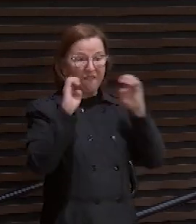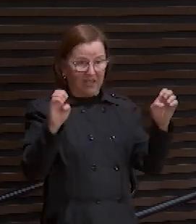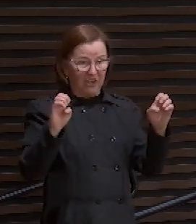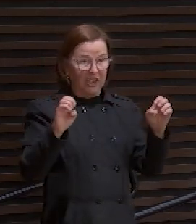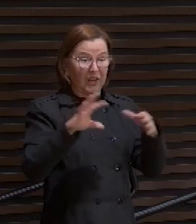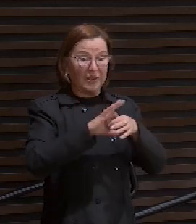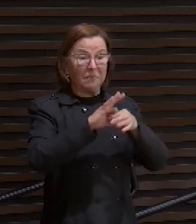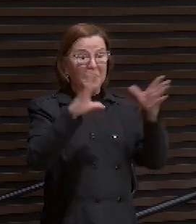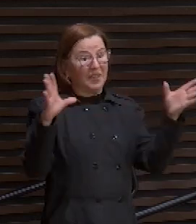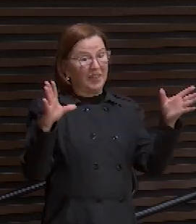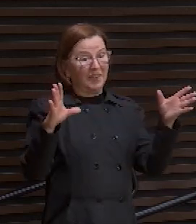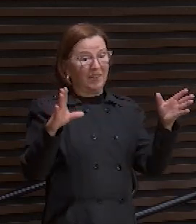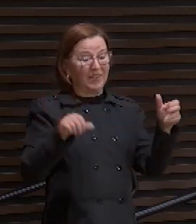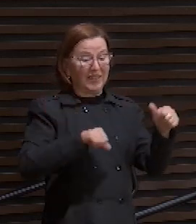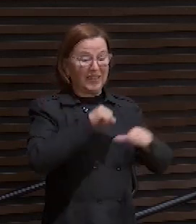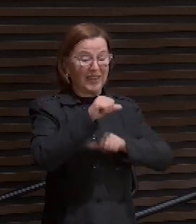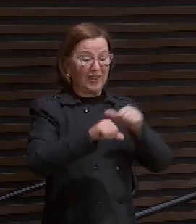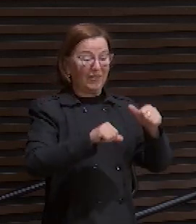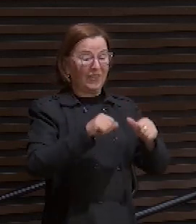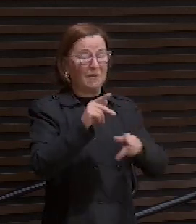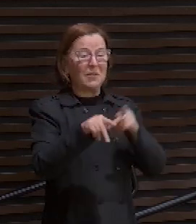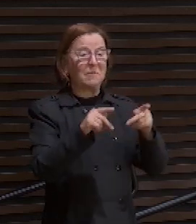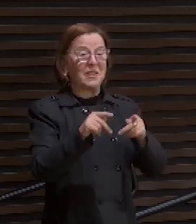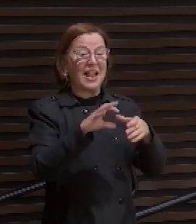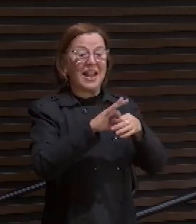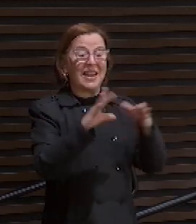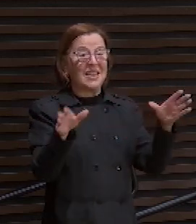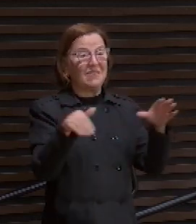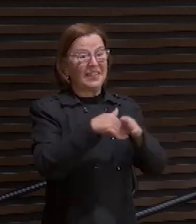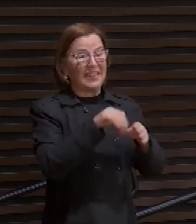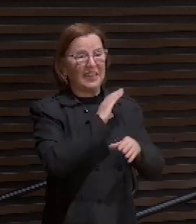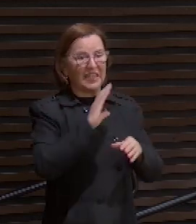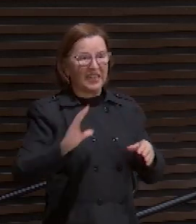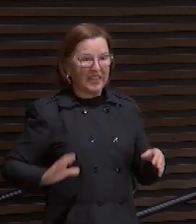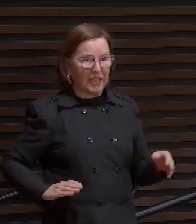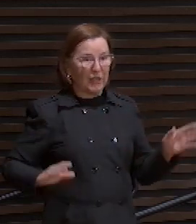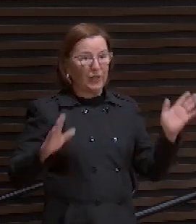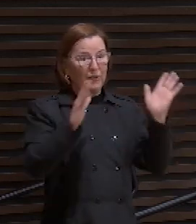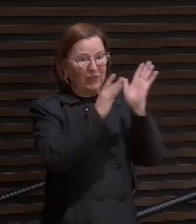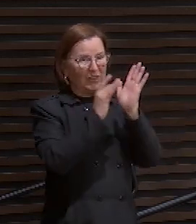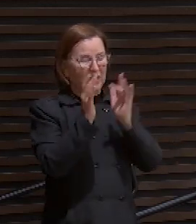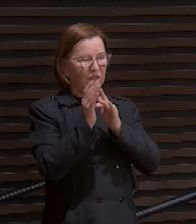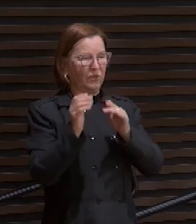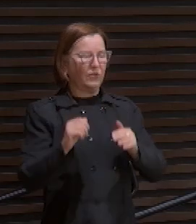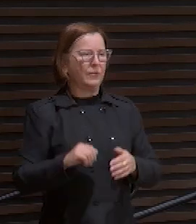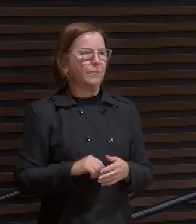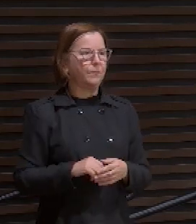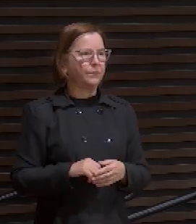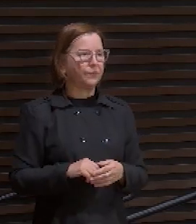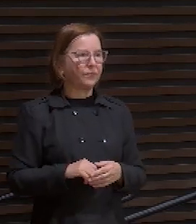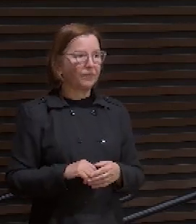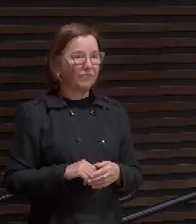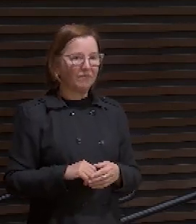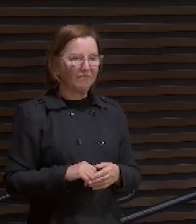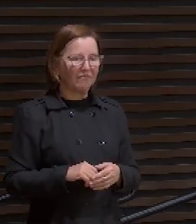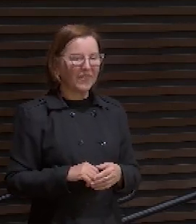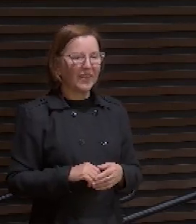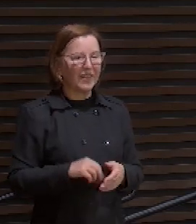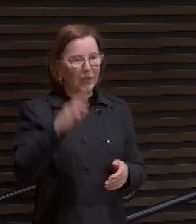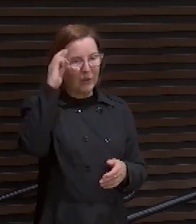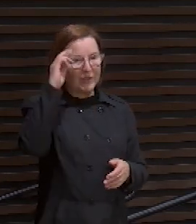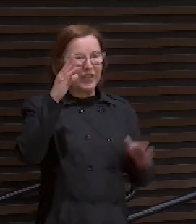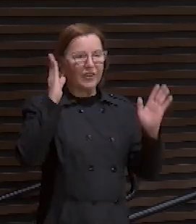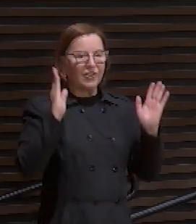tornar pessoas livres em Cristo Jesus, pessoas libertas. Então, ele realizou, ele pagou o